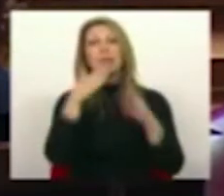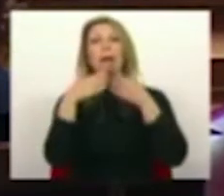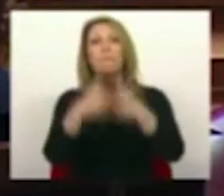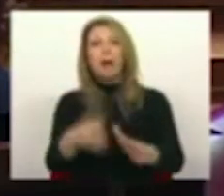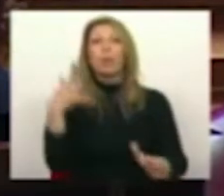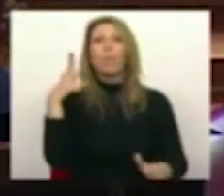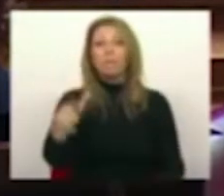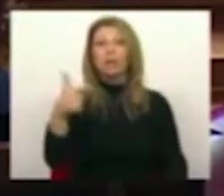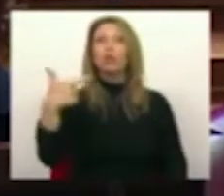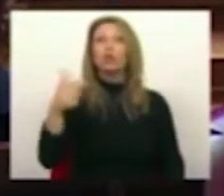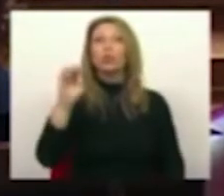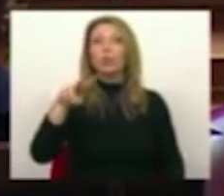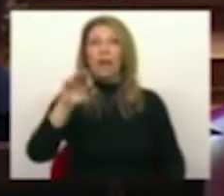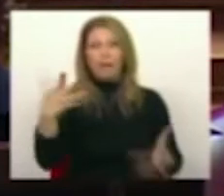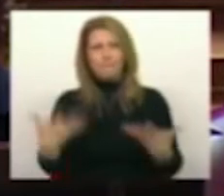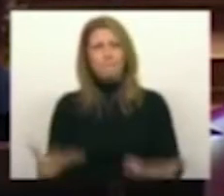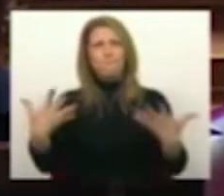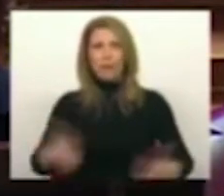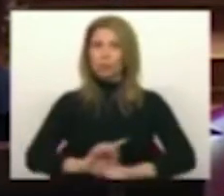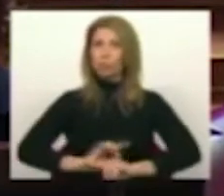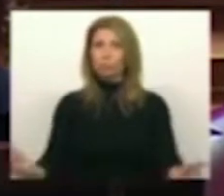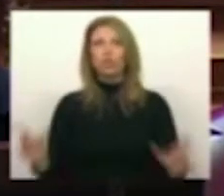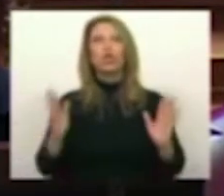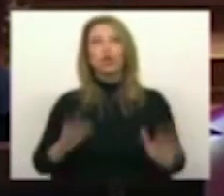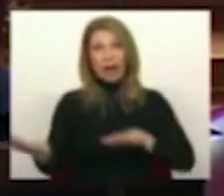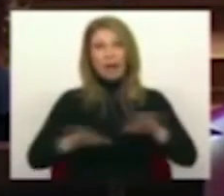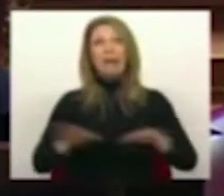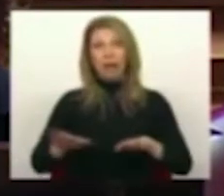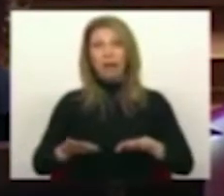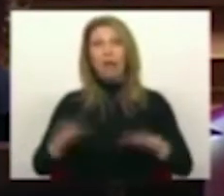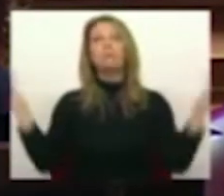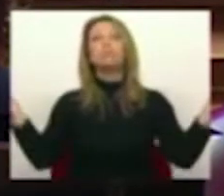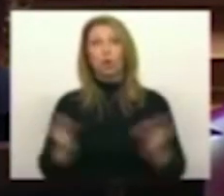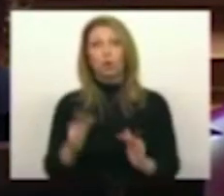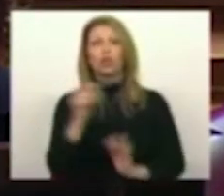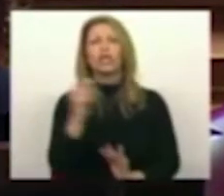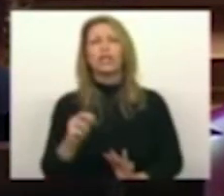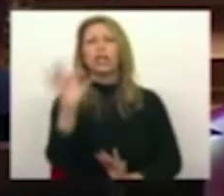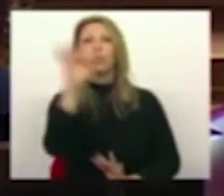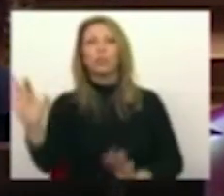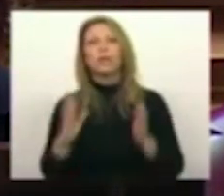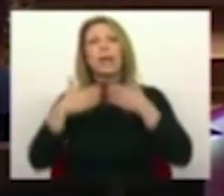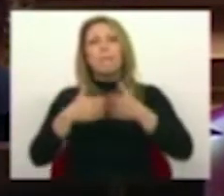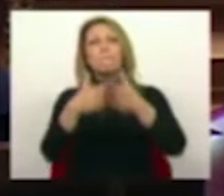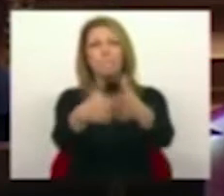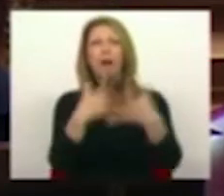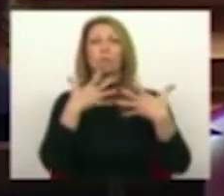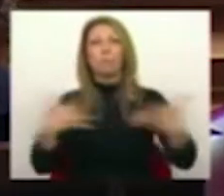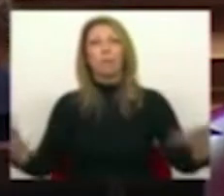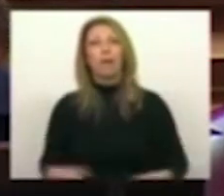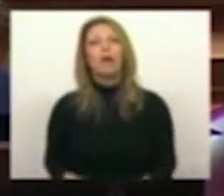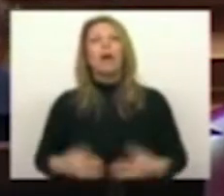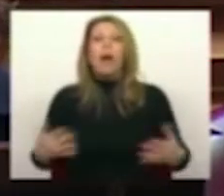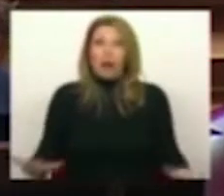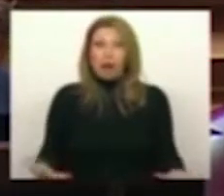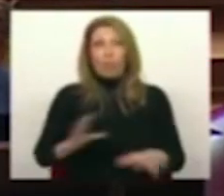para concluir, senhora deputada. Já, senhor Presidente. Itália irá reduzir o tráfego dos cruzeiros em 33%. Assim, tendo em conta este impacto, o que